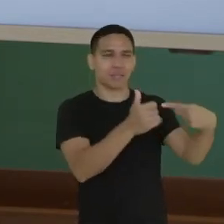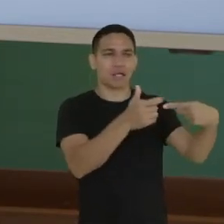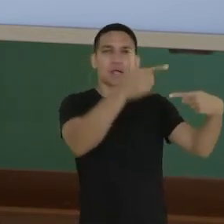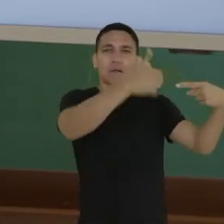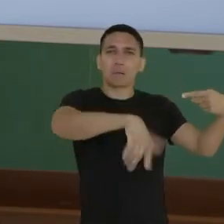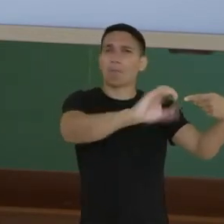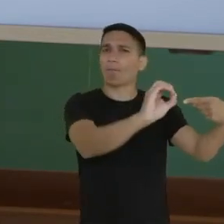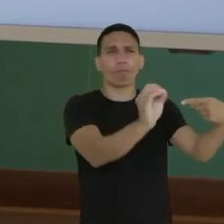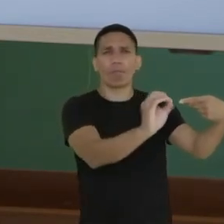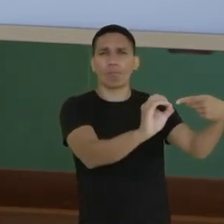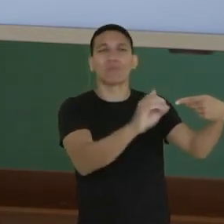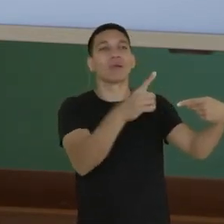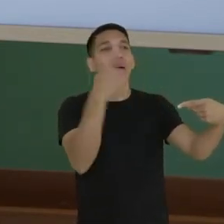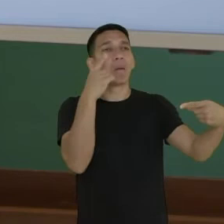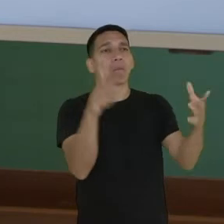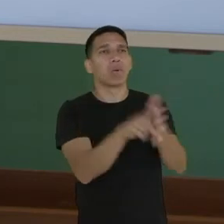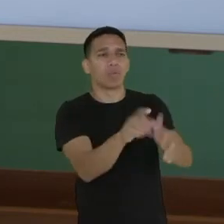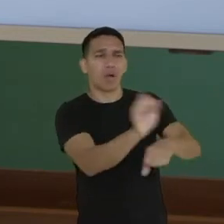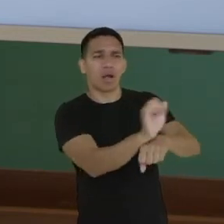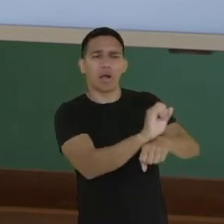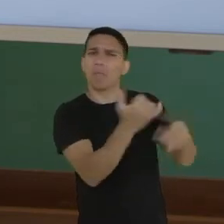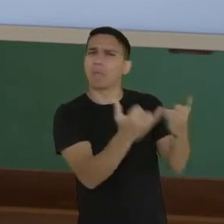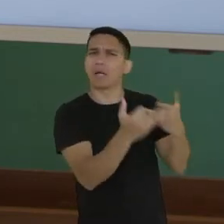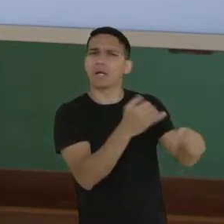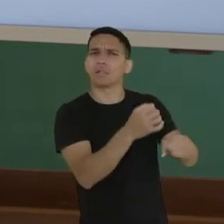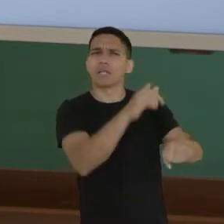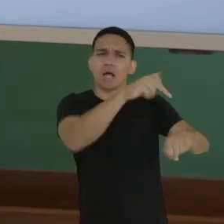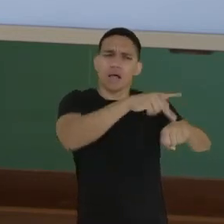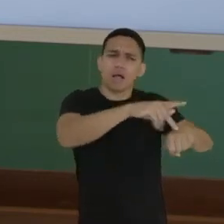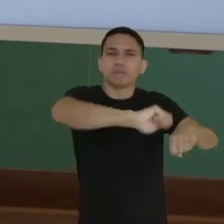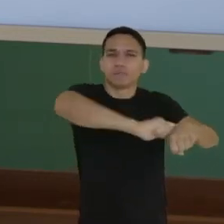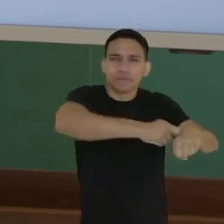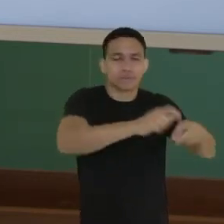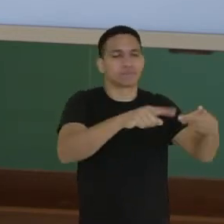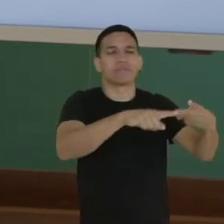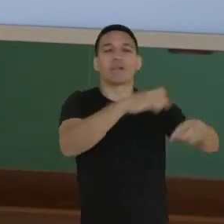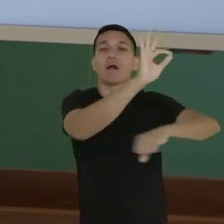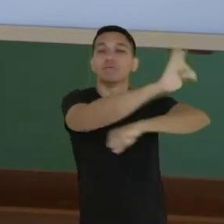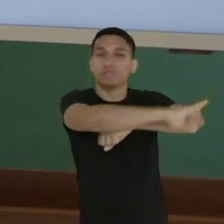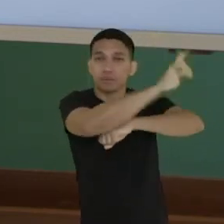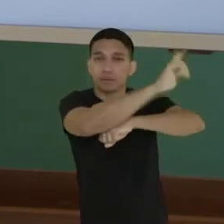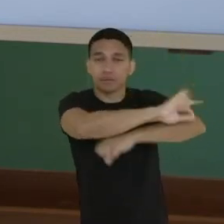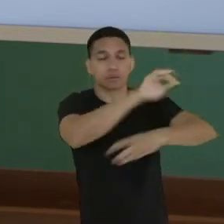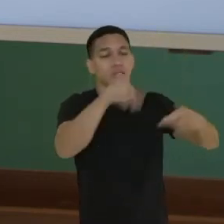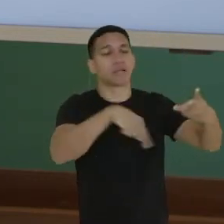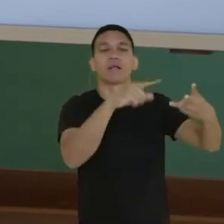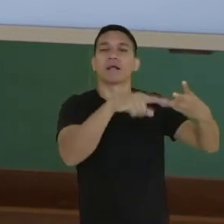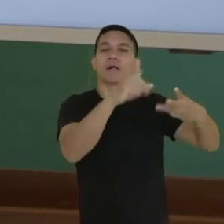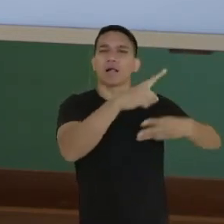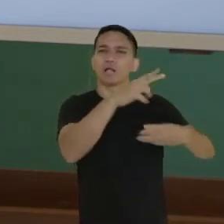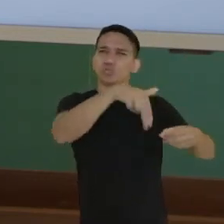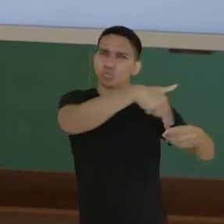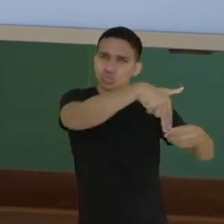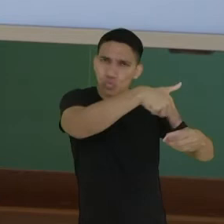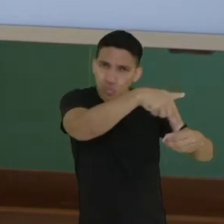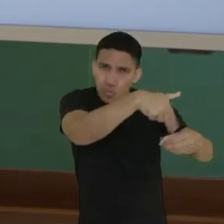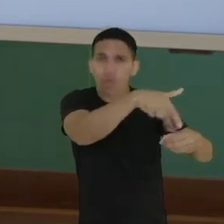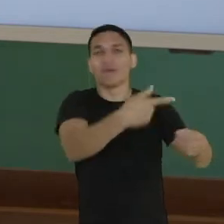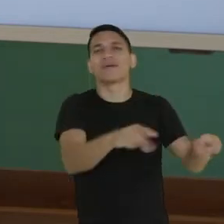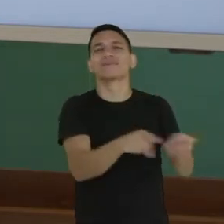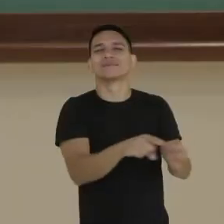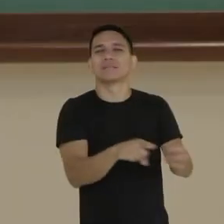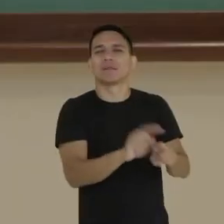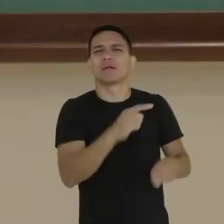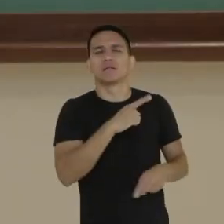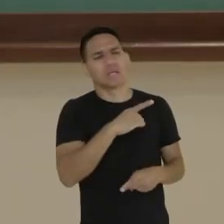que parece que está com carvão, você tem o petróleo, você tem a energia nuclear, né, aqui você tem, por exemplo, a ideia de conceito